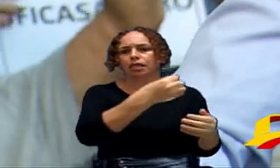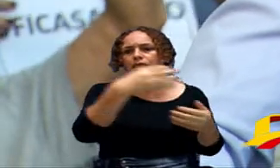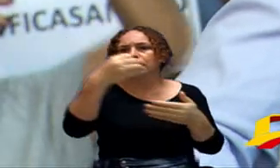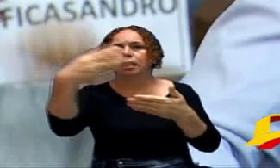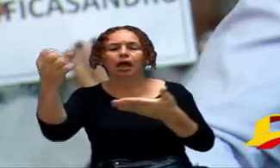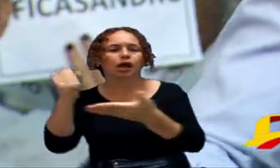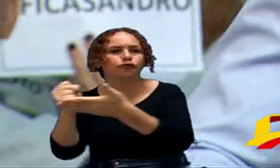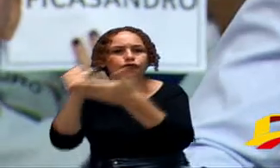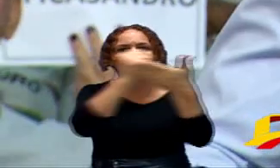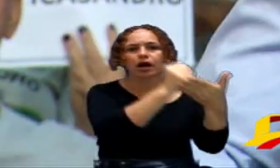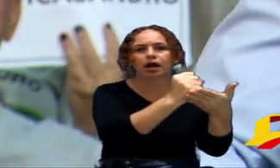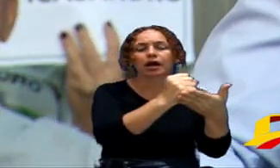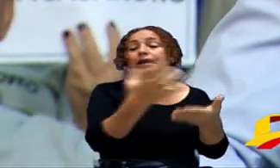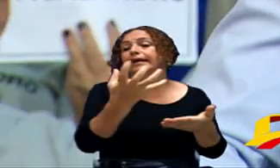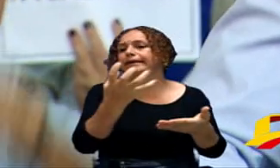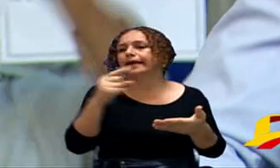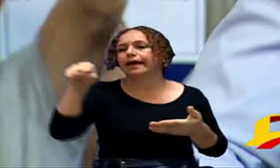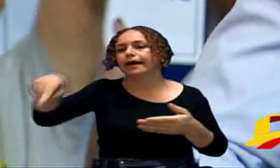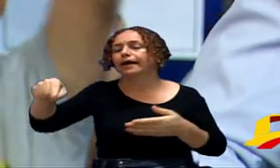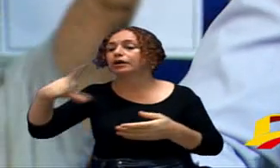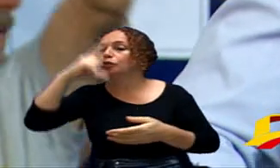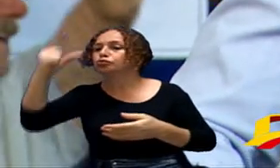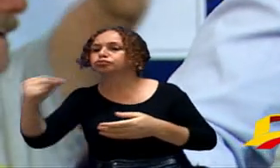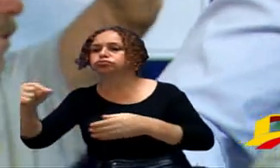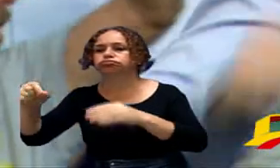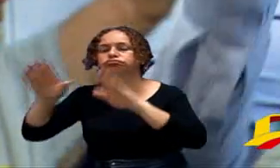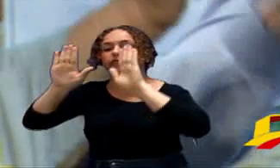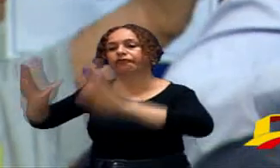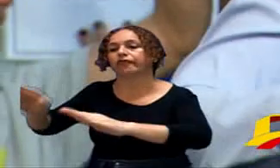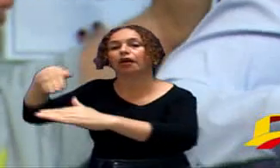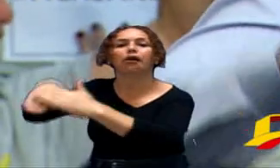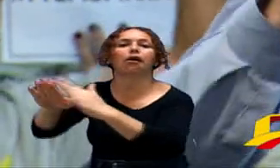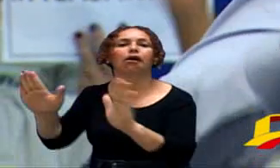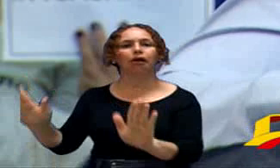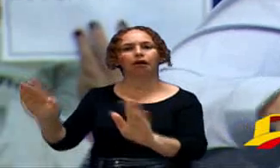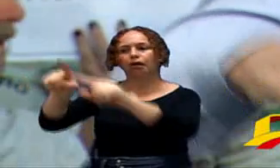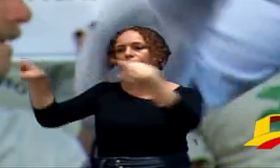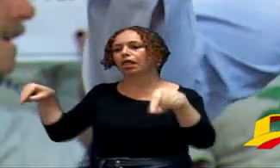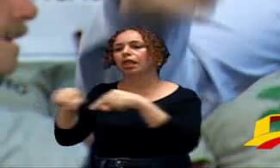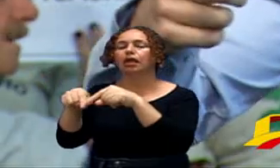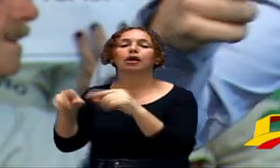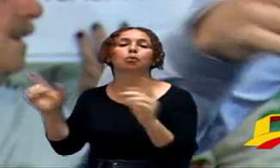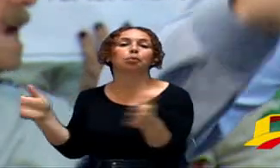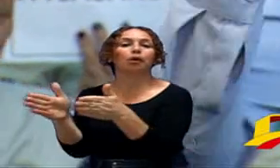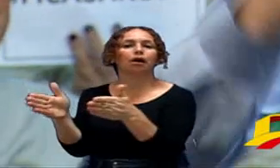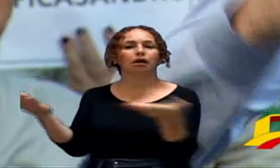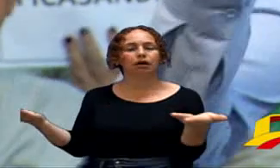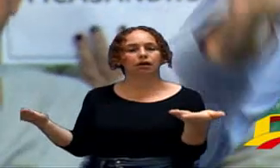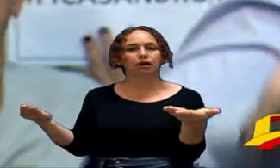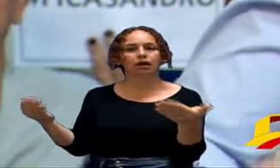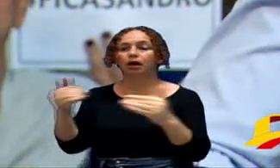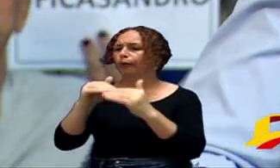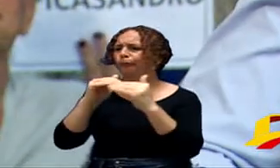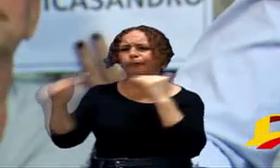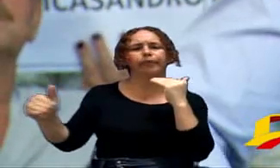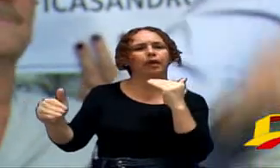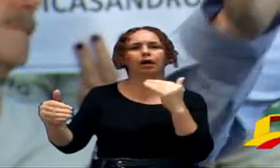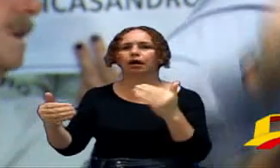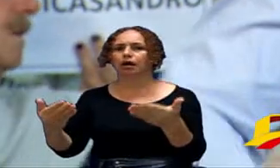local. O pessoal que é contrário do castra e solta, é contrário a castra e